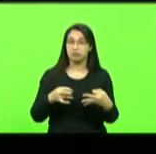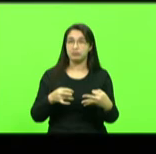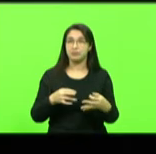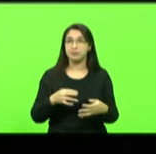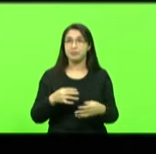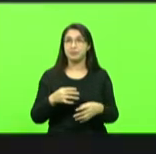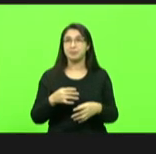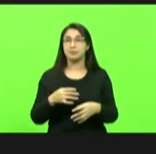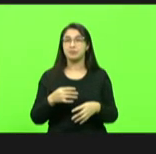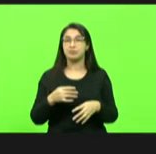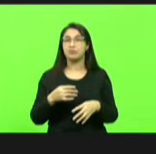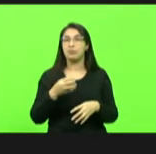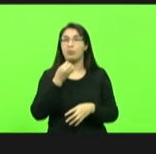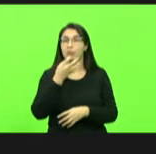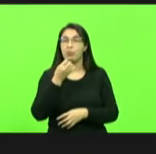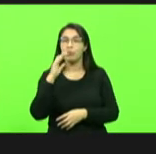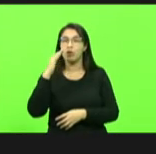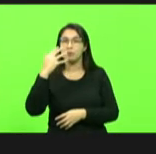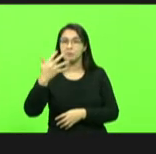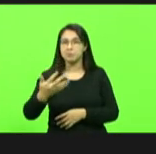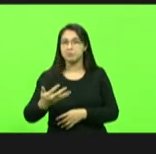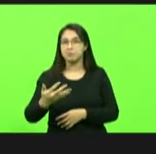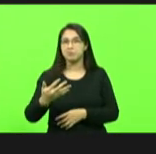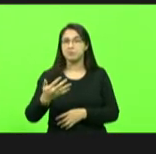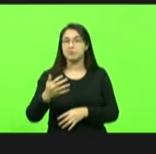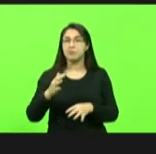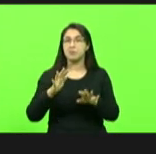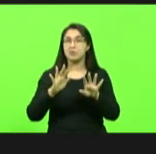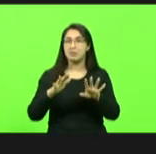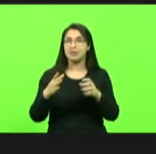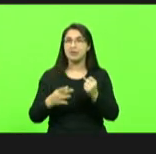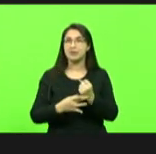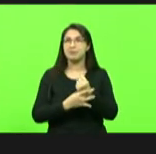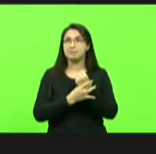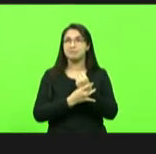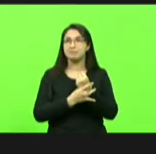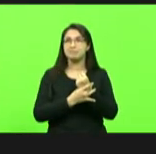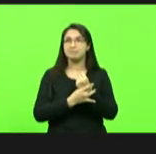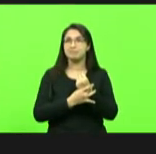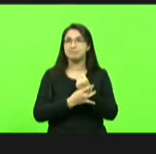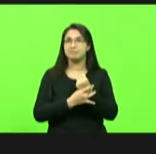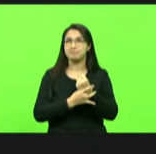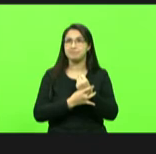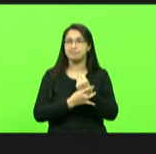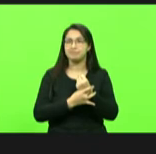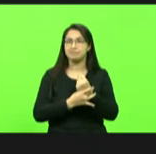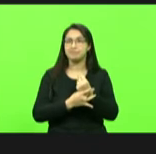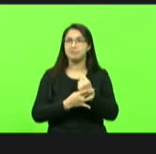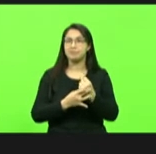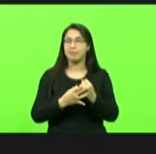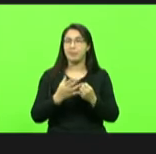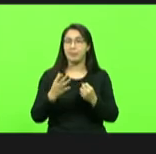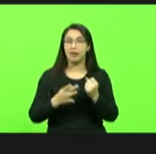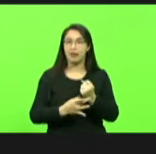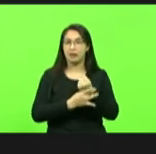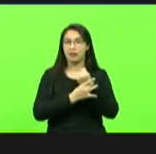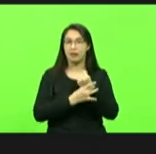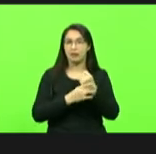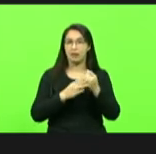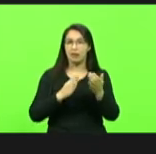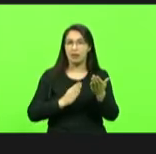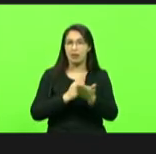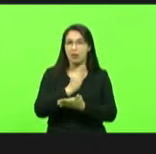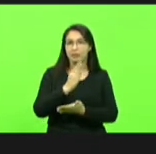boas soluções mais provisórias, elas não garantem. As soluções mais provisórias, elas não garantem os avanços que a